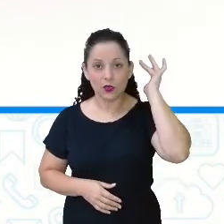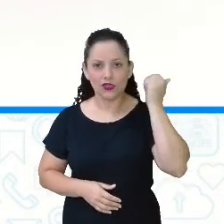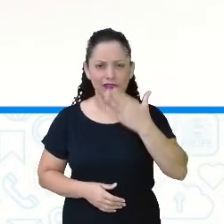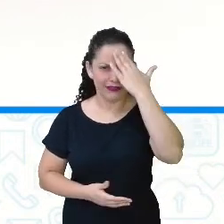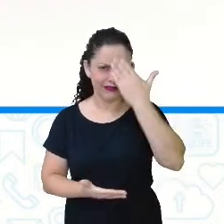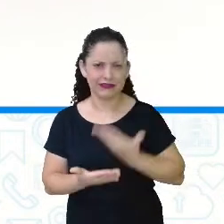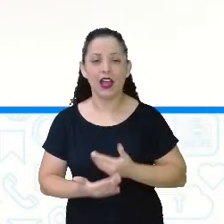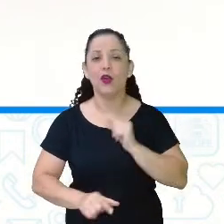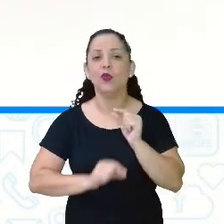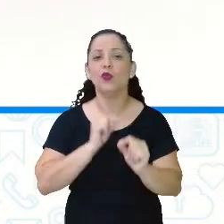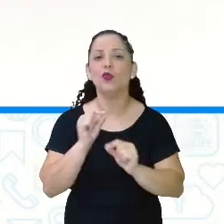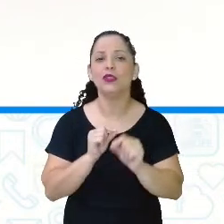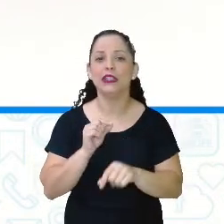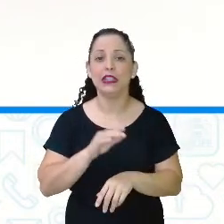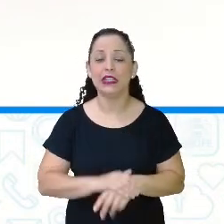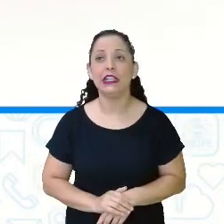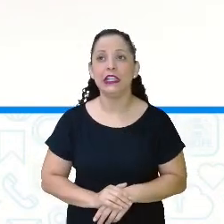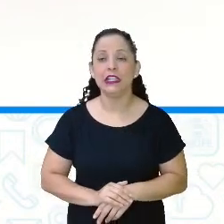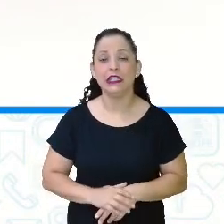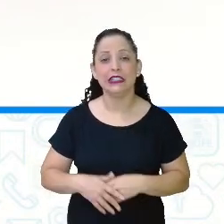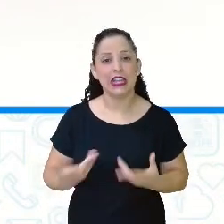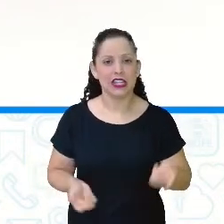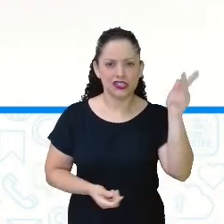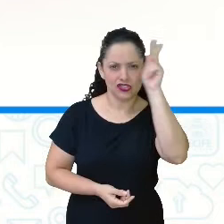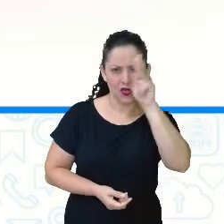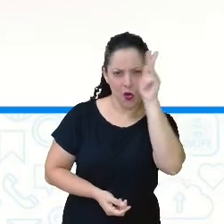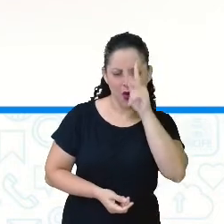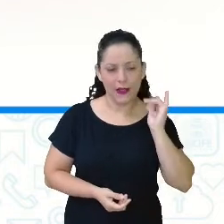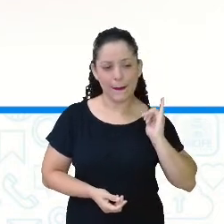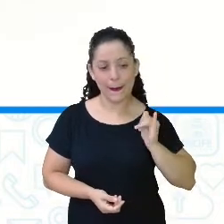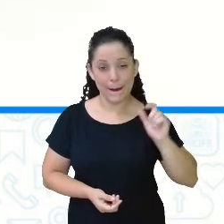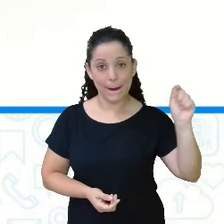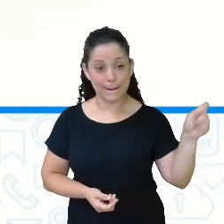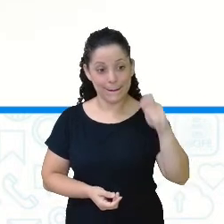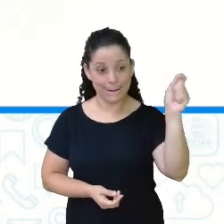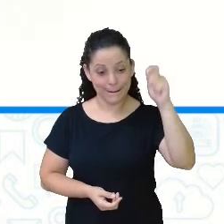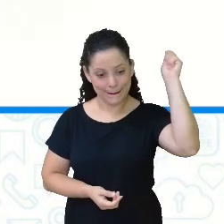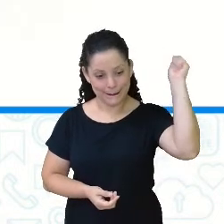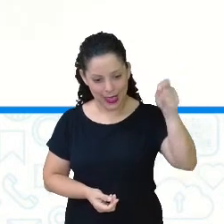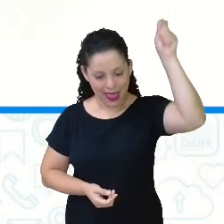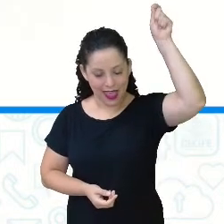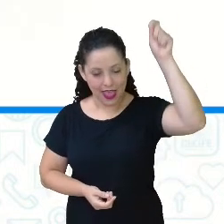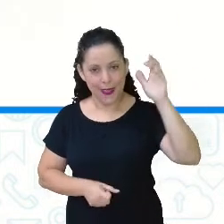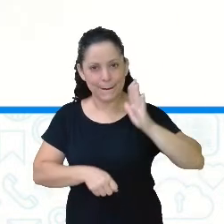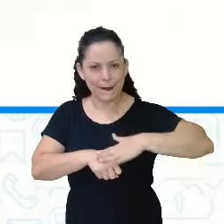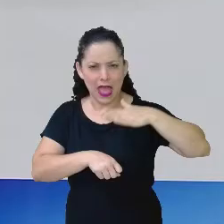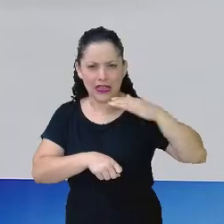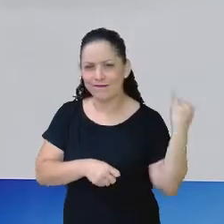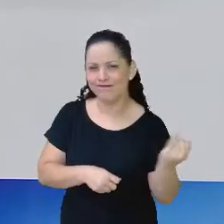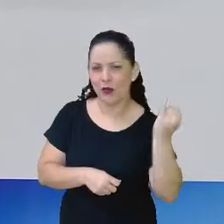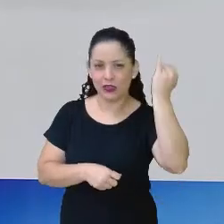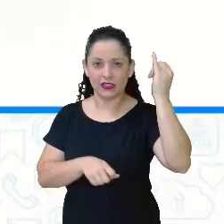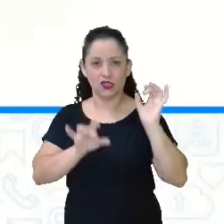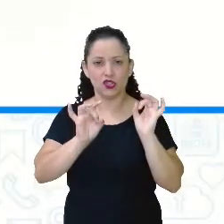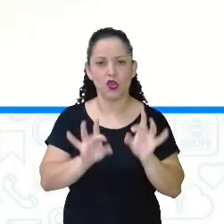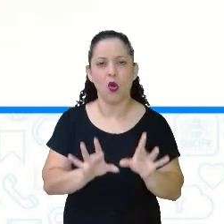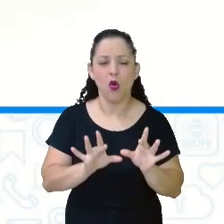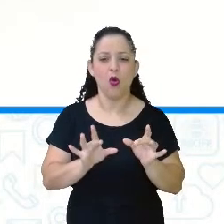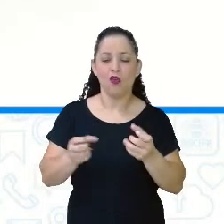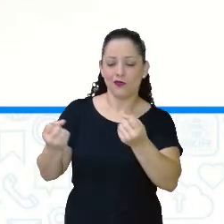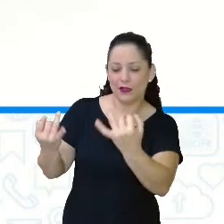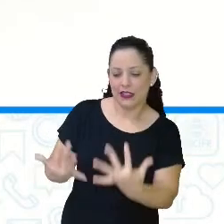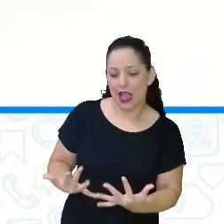fadas sejam mais do que simples histórias contadas para entreter crianças e fazê-las dormir. Segundo eles,